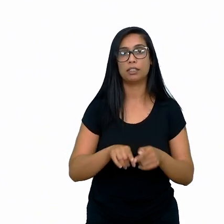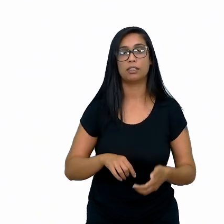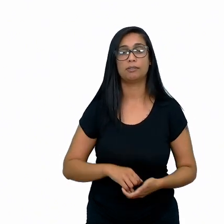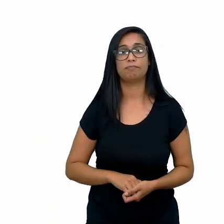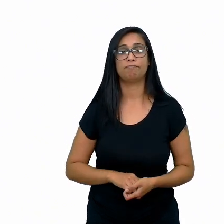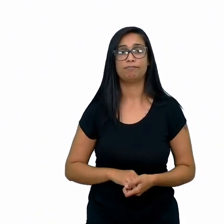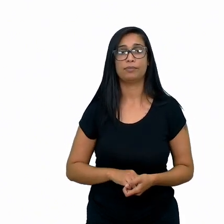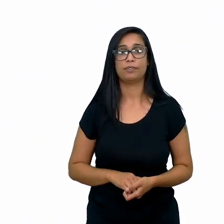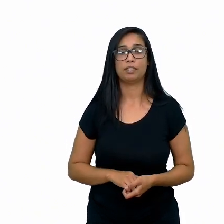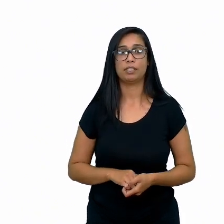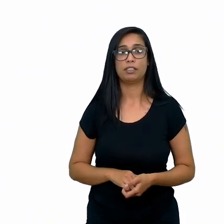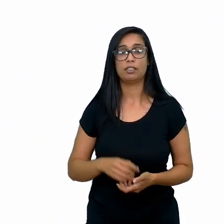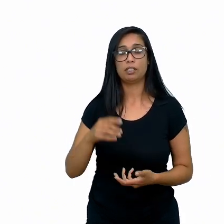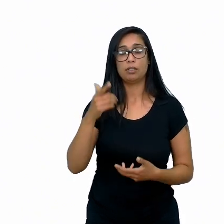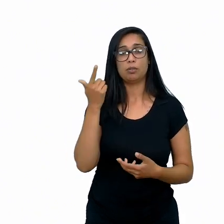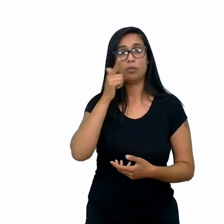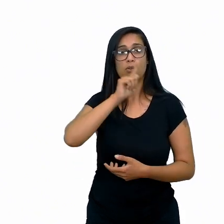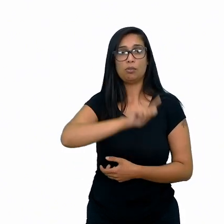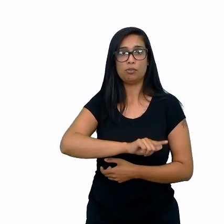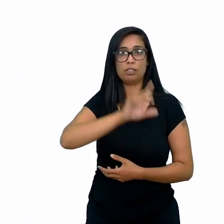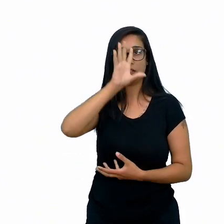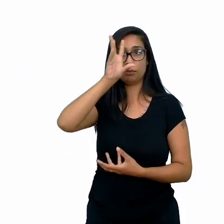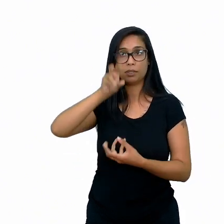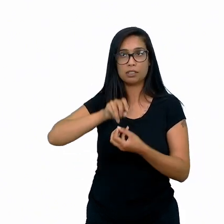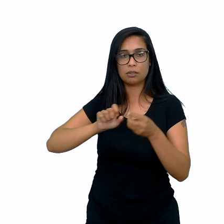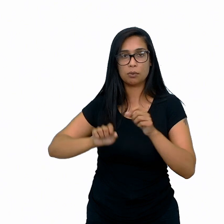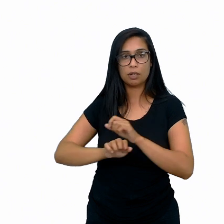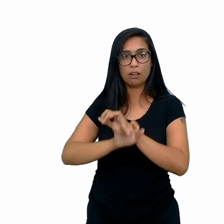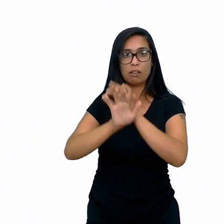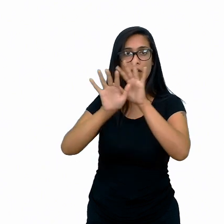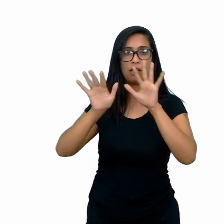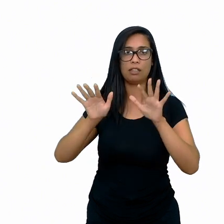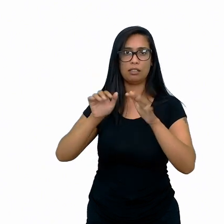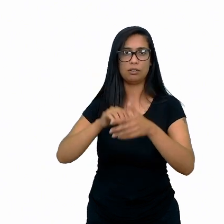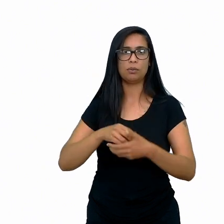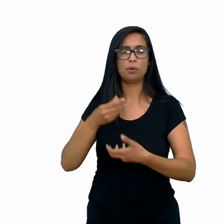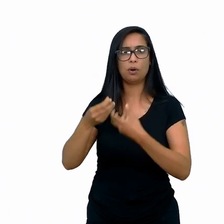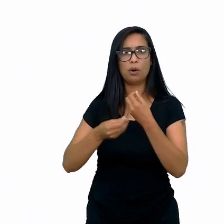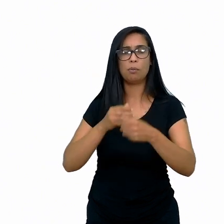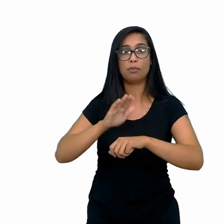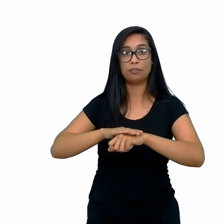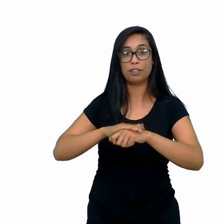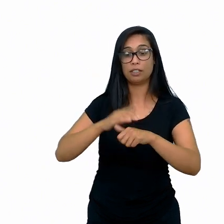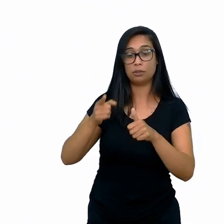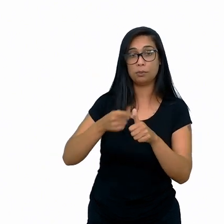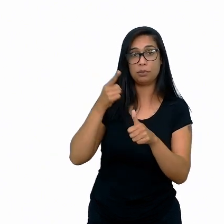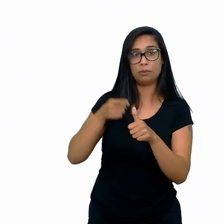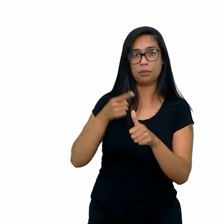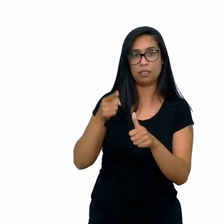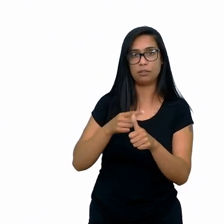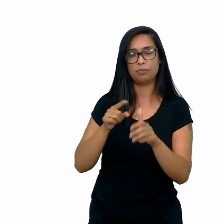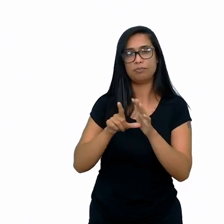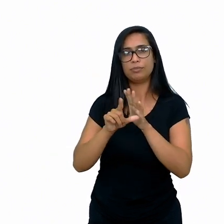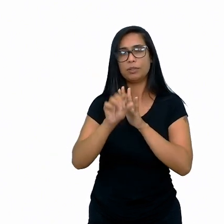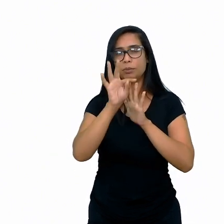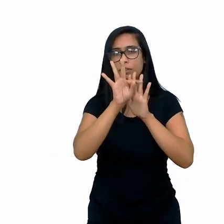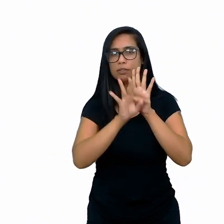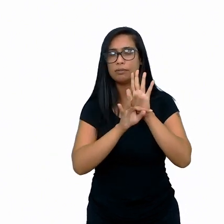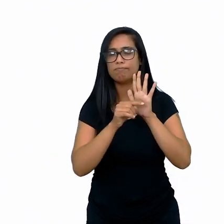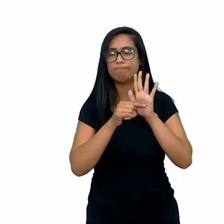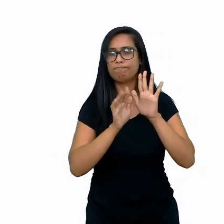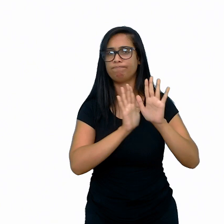primeira versão. Sempre falo isso, a gente faz a primeira versão e deixa o texto dormir. E